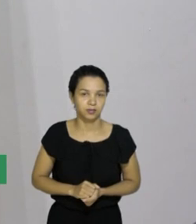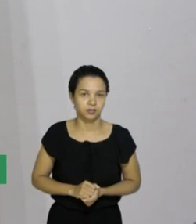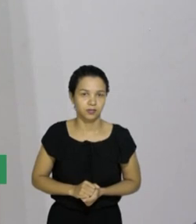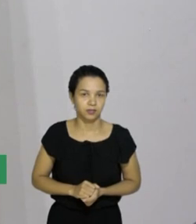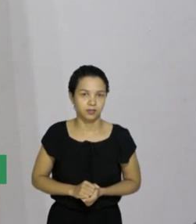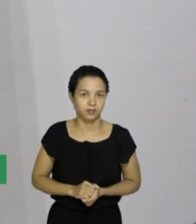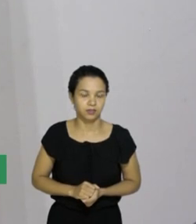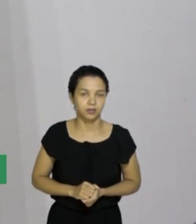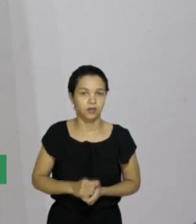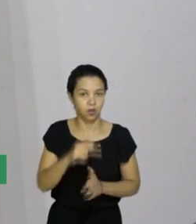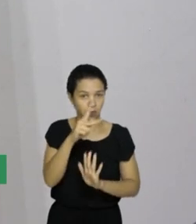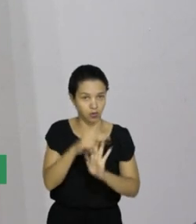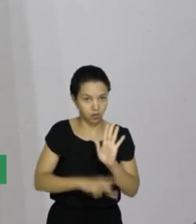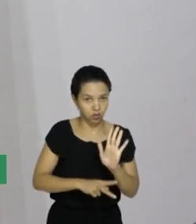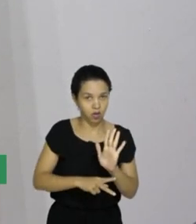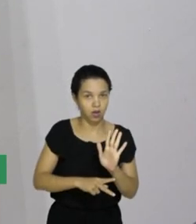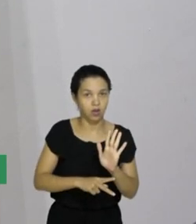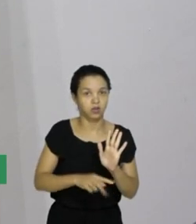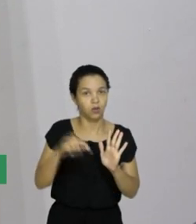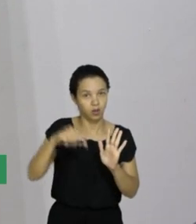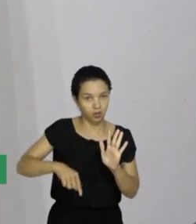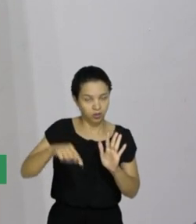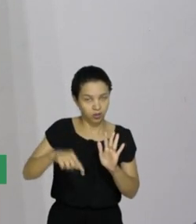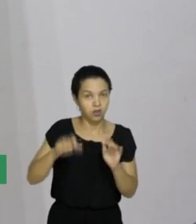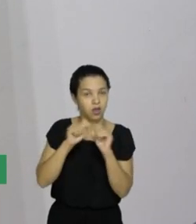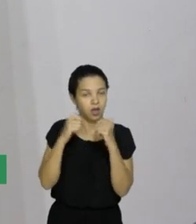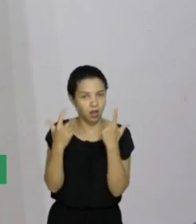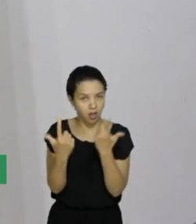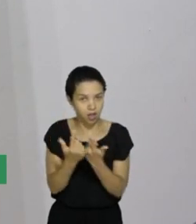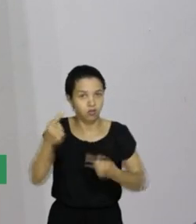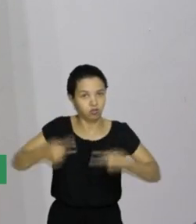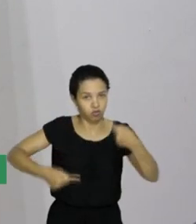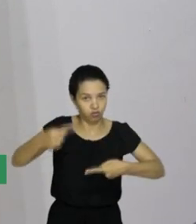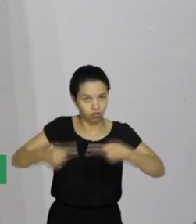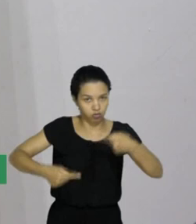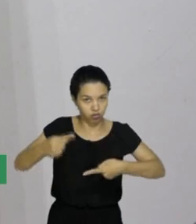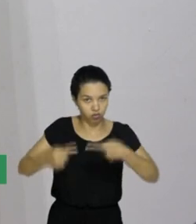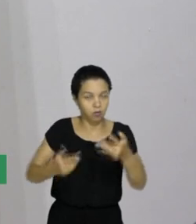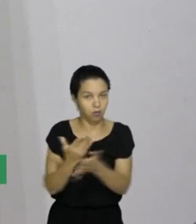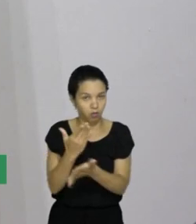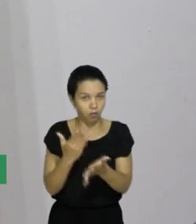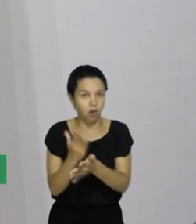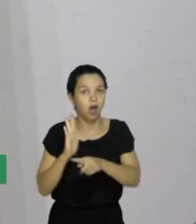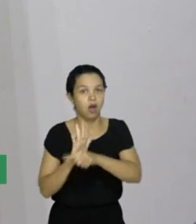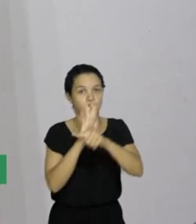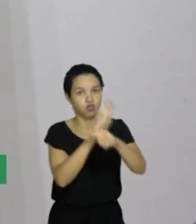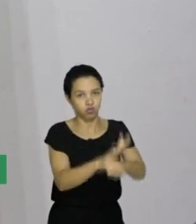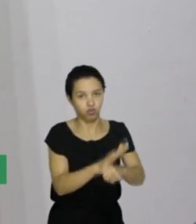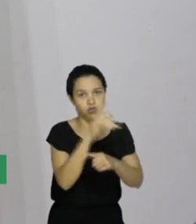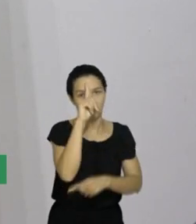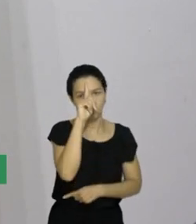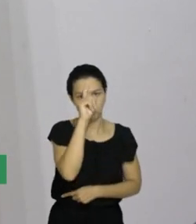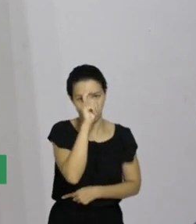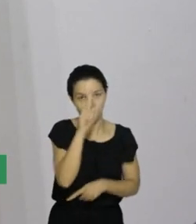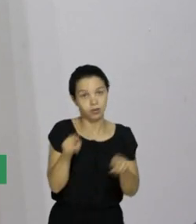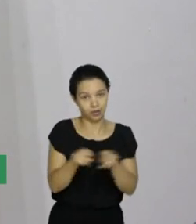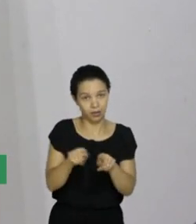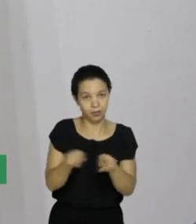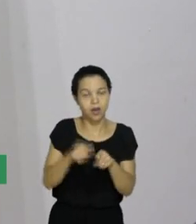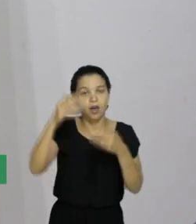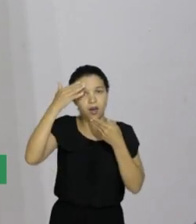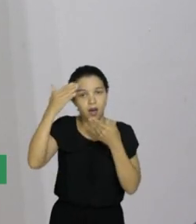nos projetos que passaram por essa casa e beneficiaram nosso Hospital também lhe agradeço a cada